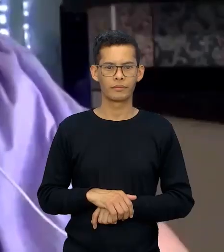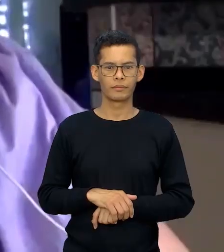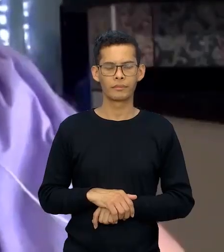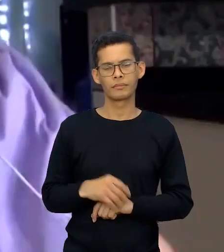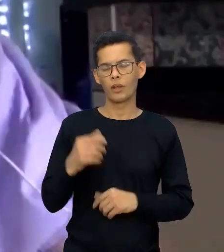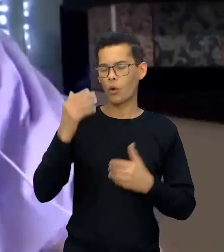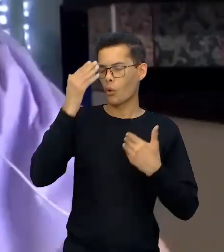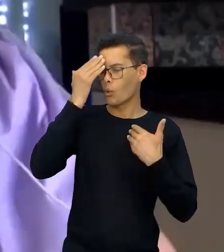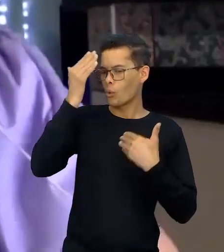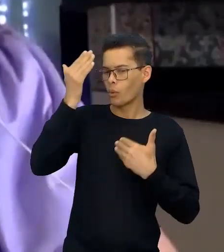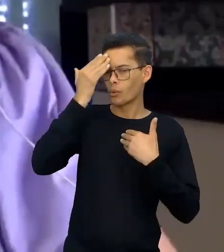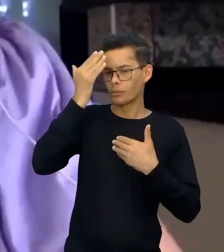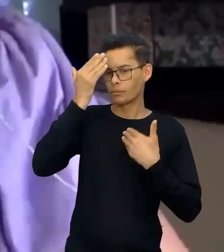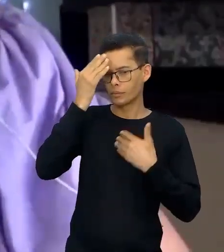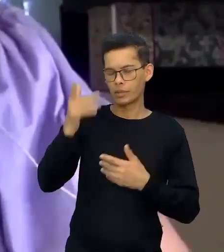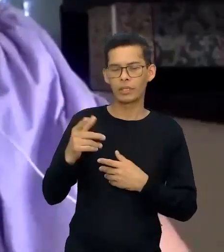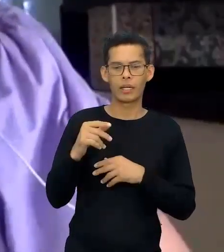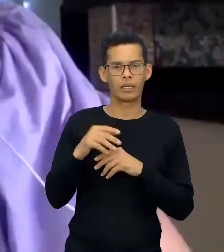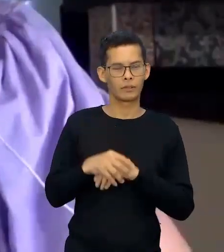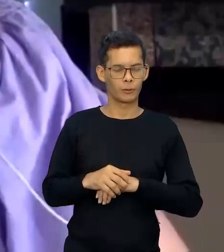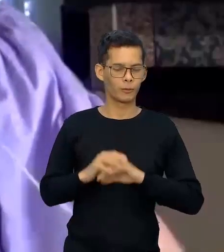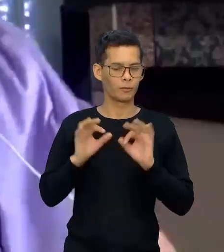Deia, muito obrigada, viu?